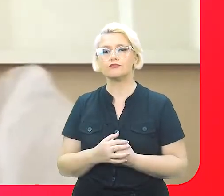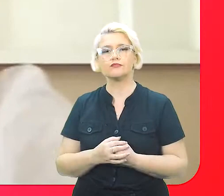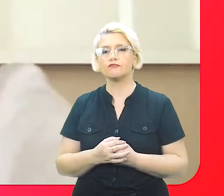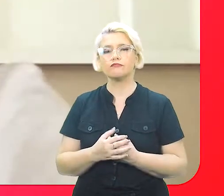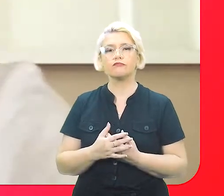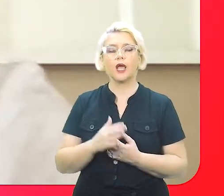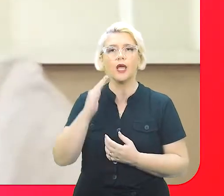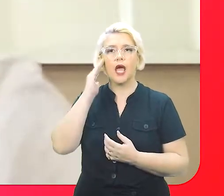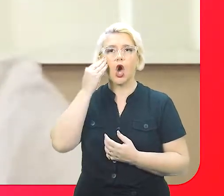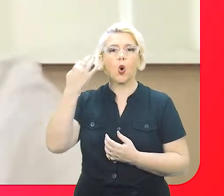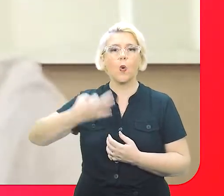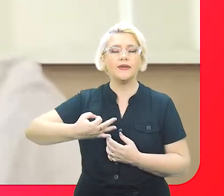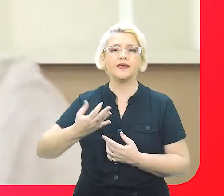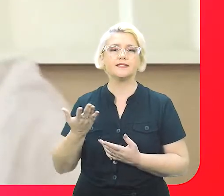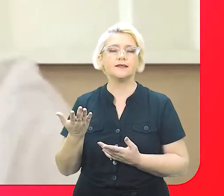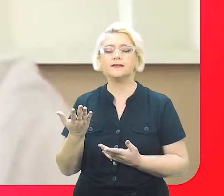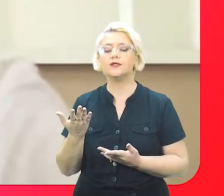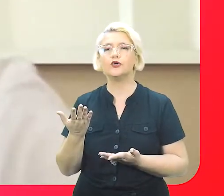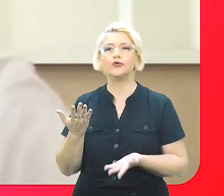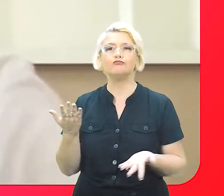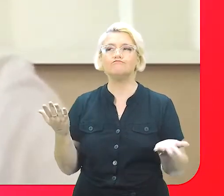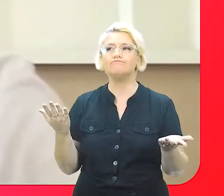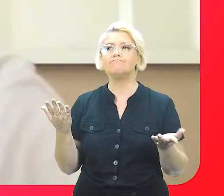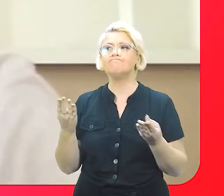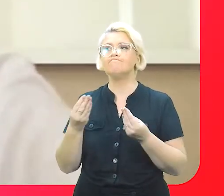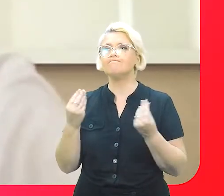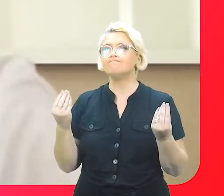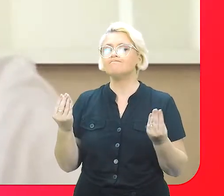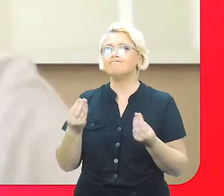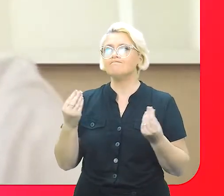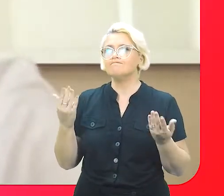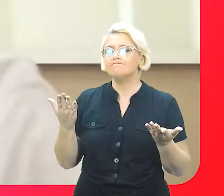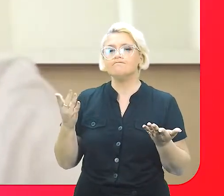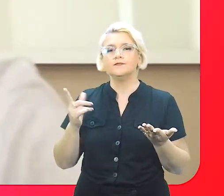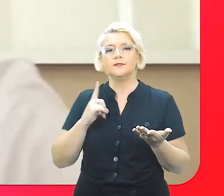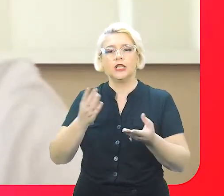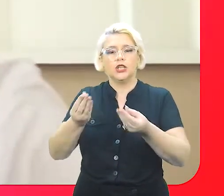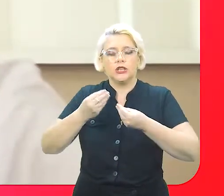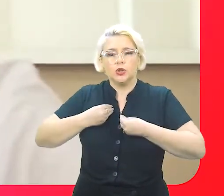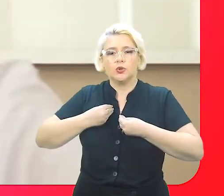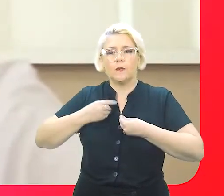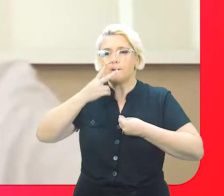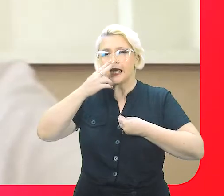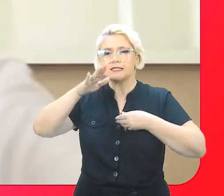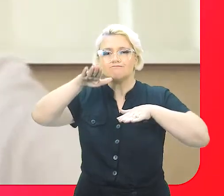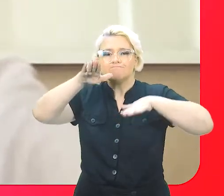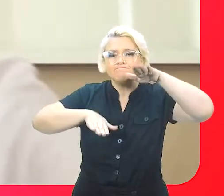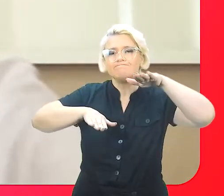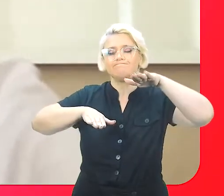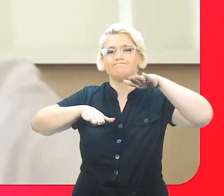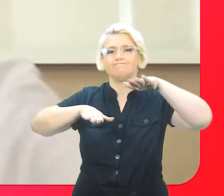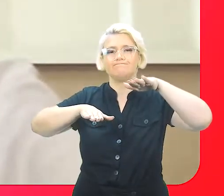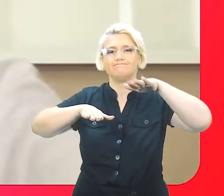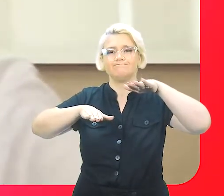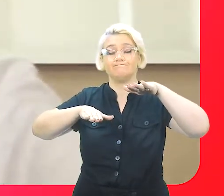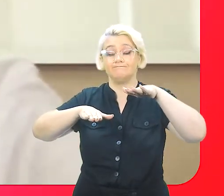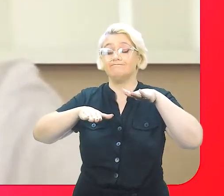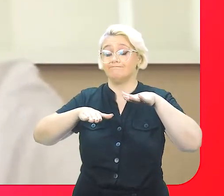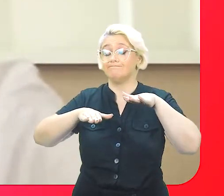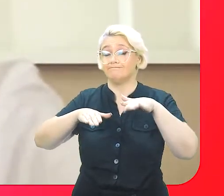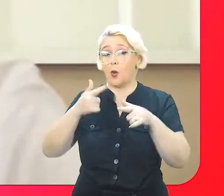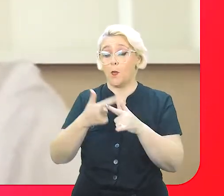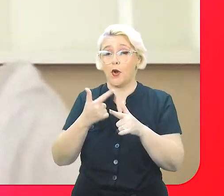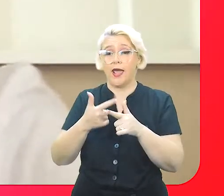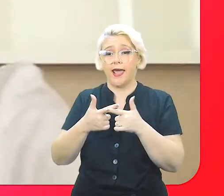Esse entendimento ele trouxe um desequilíbrio muito grande, né?